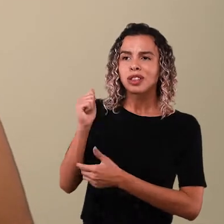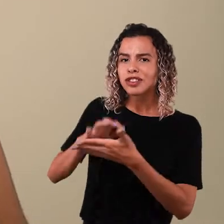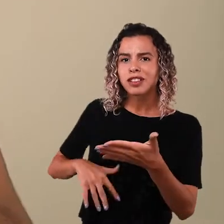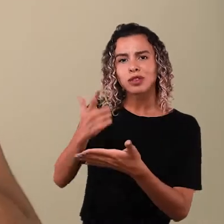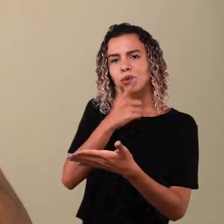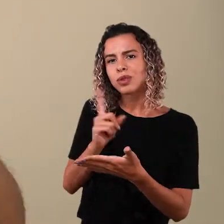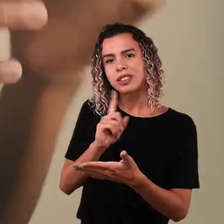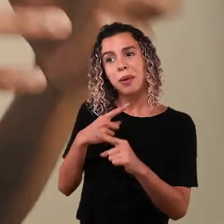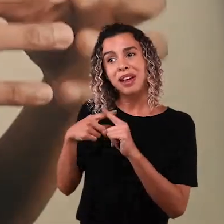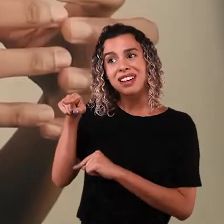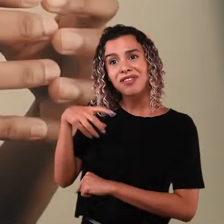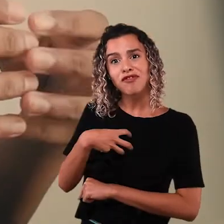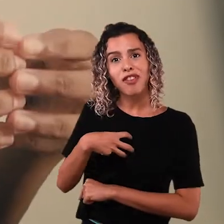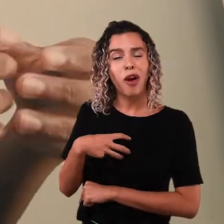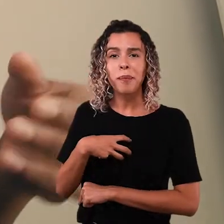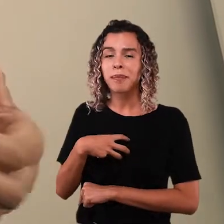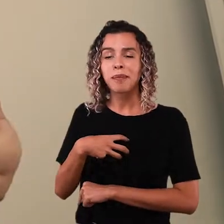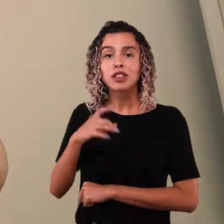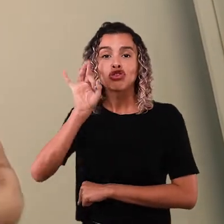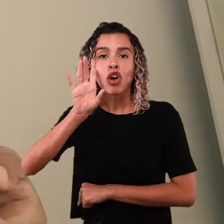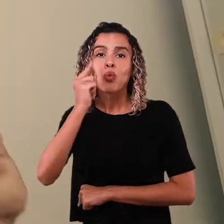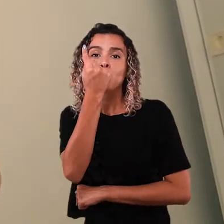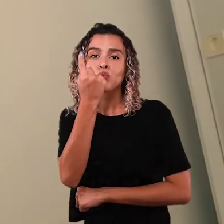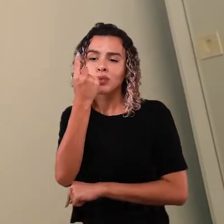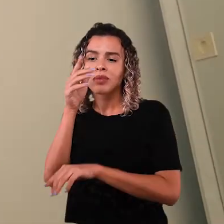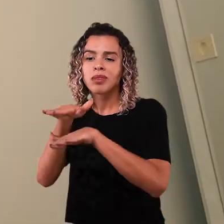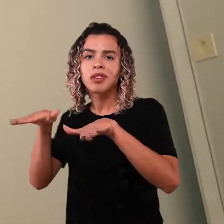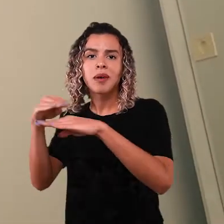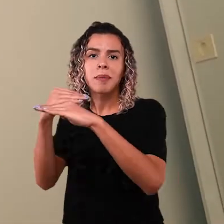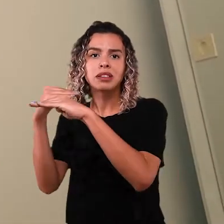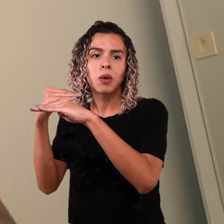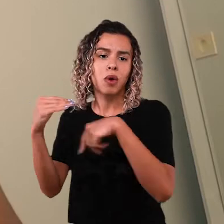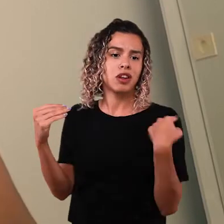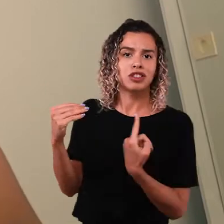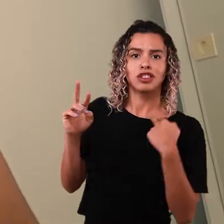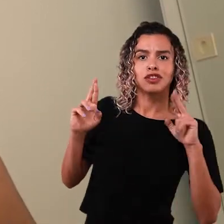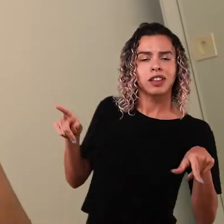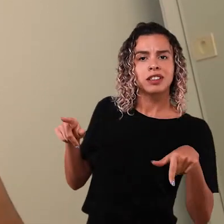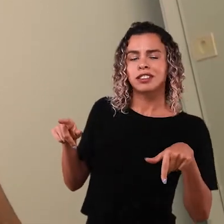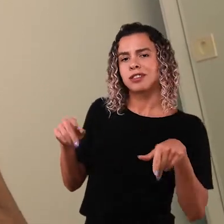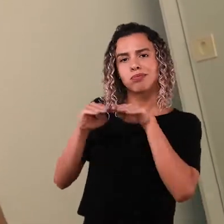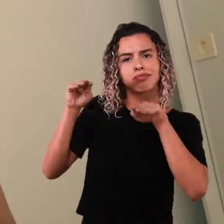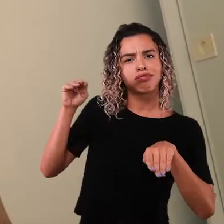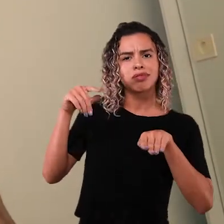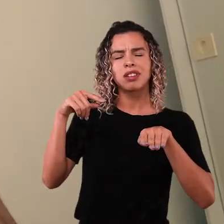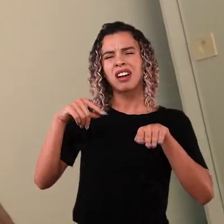determinadas atividades porque a forma com que era proposta não favorecia a pessoa para conseguir realizar. E aí elas